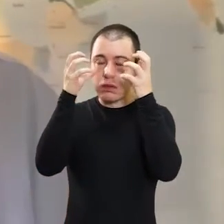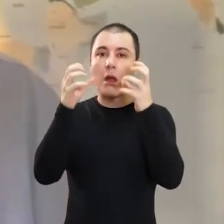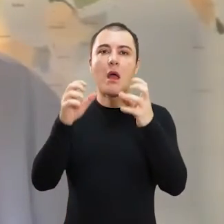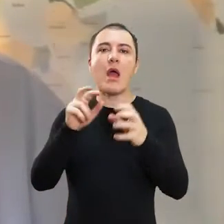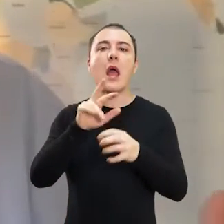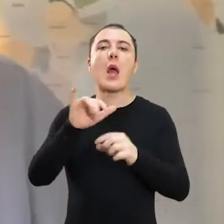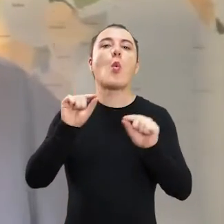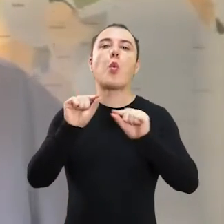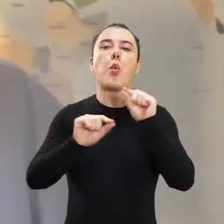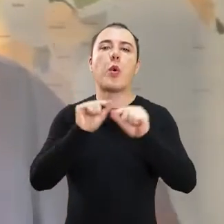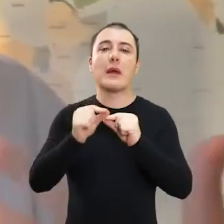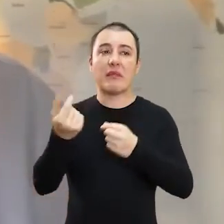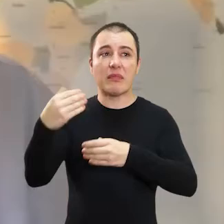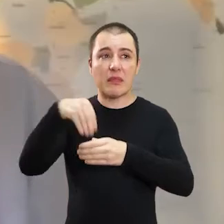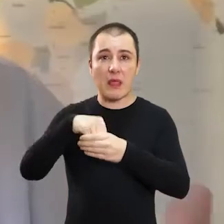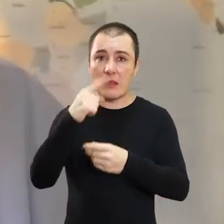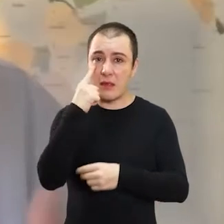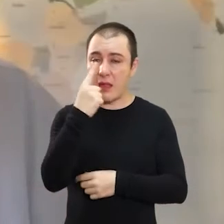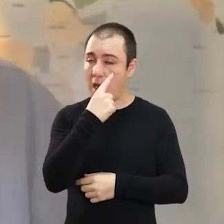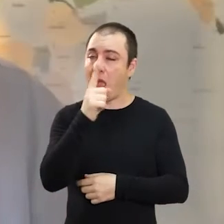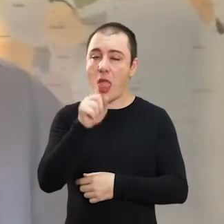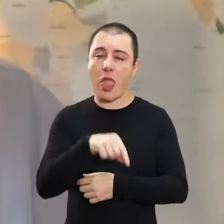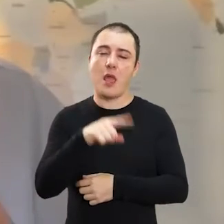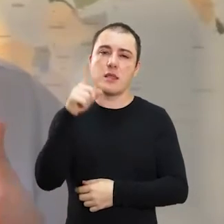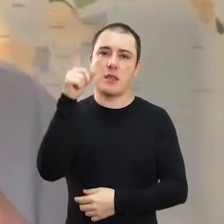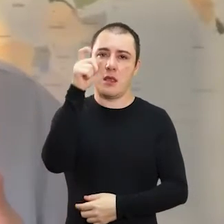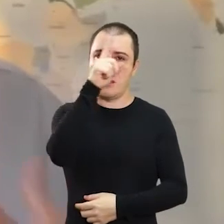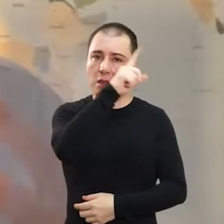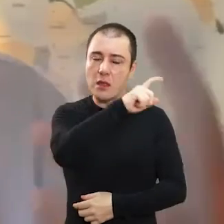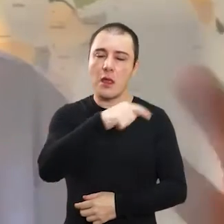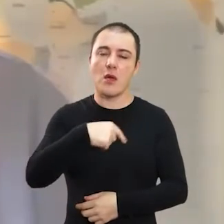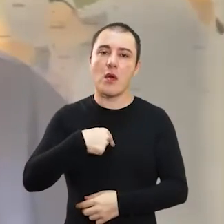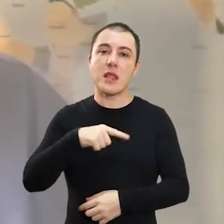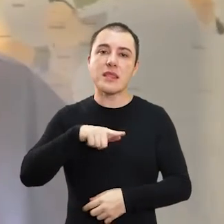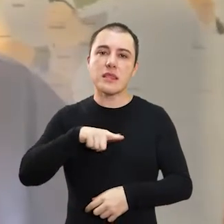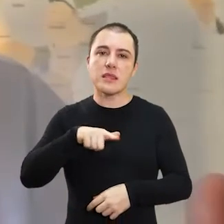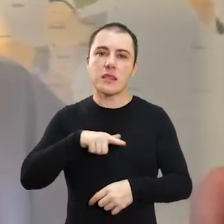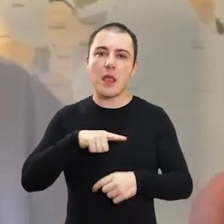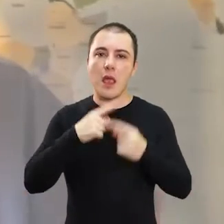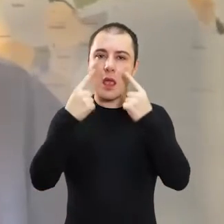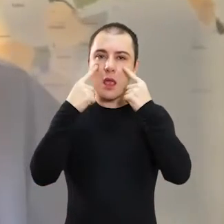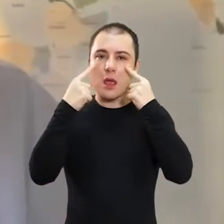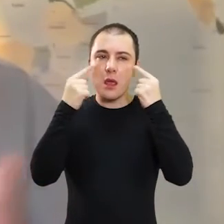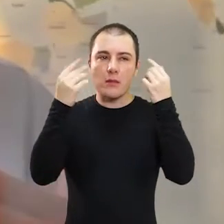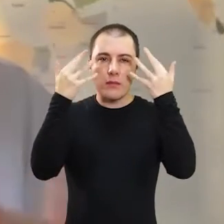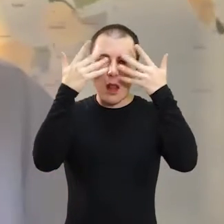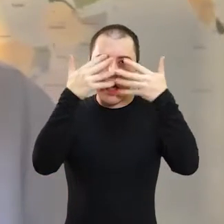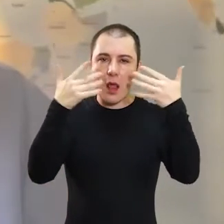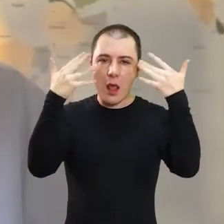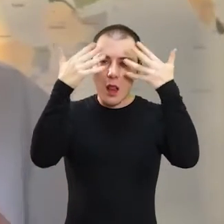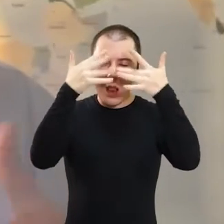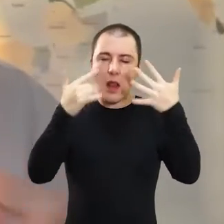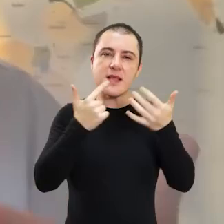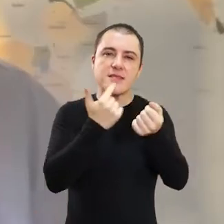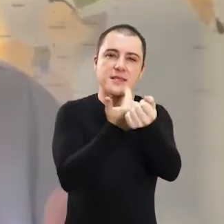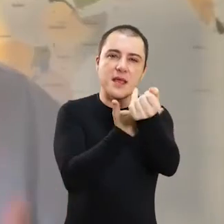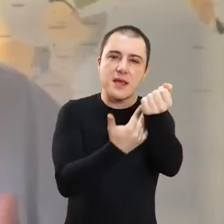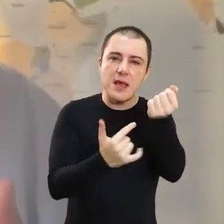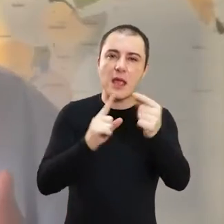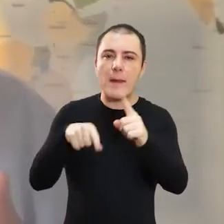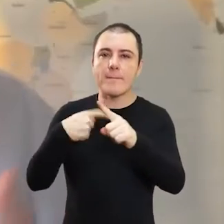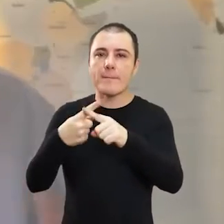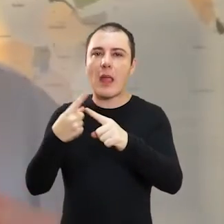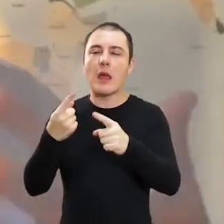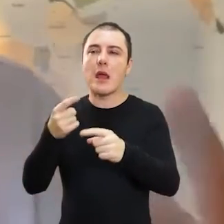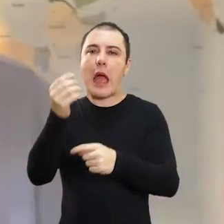de pressão gera dentro do olho uma dificuldade de circulação, né, principalmente do sangue, e